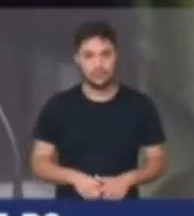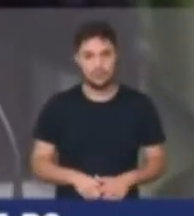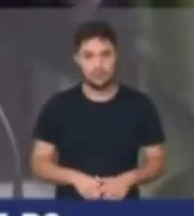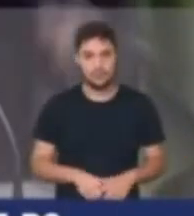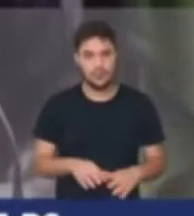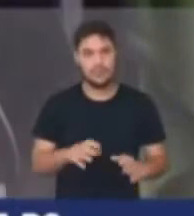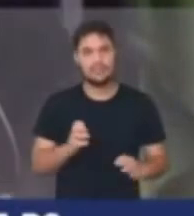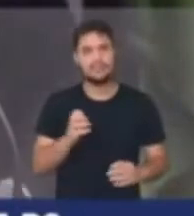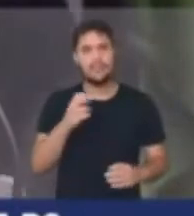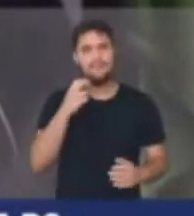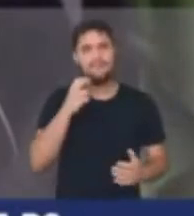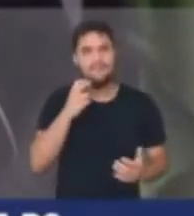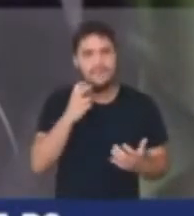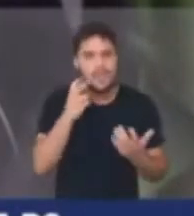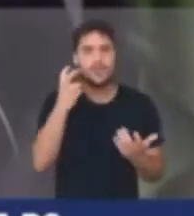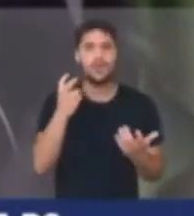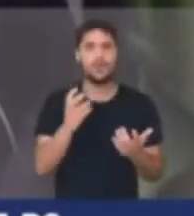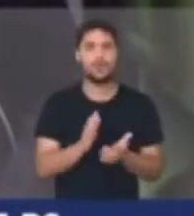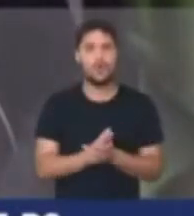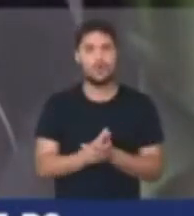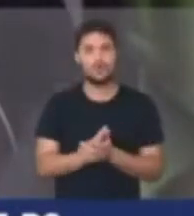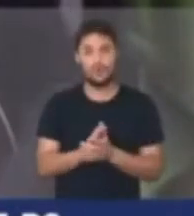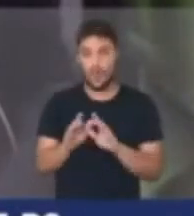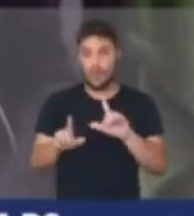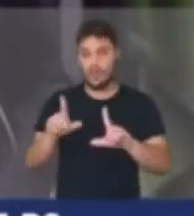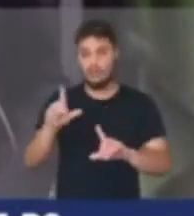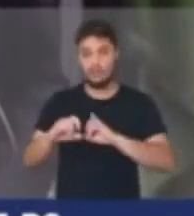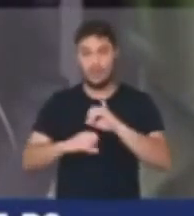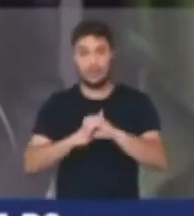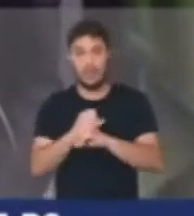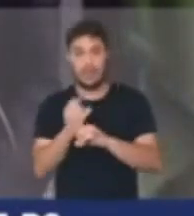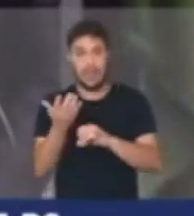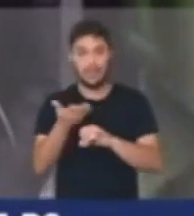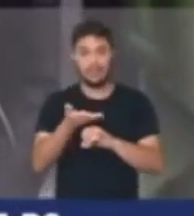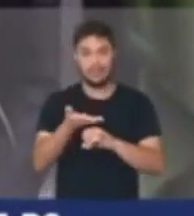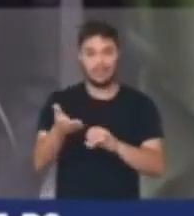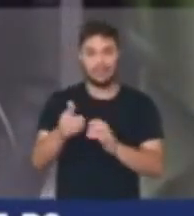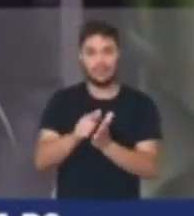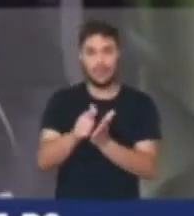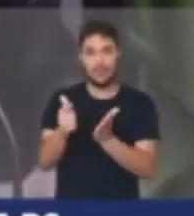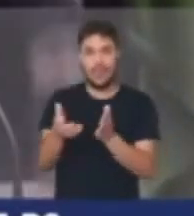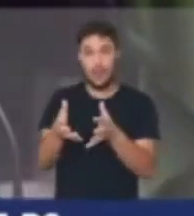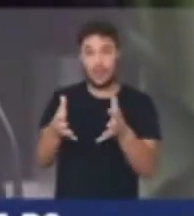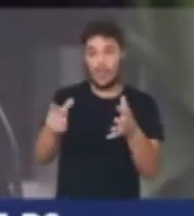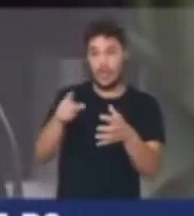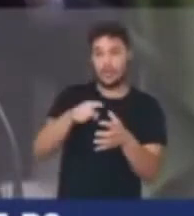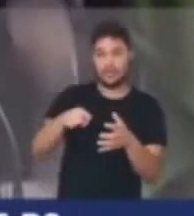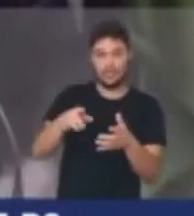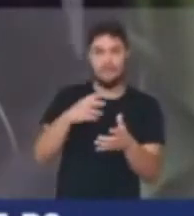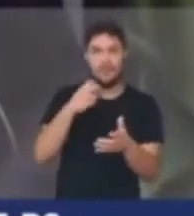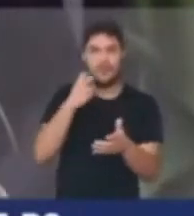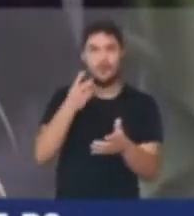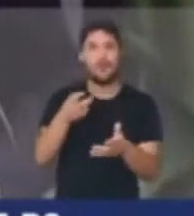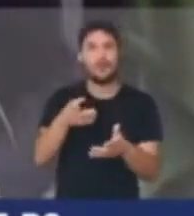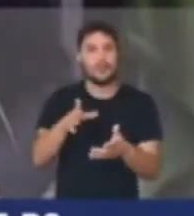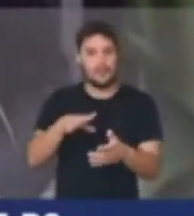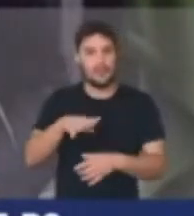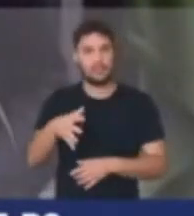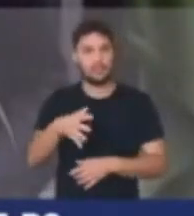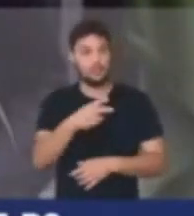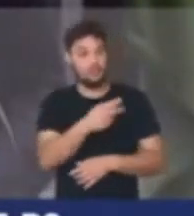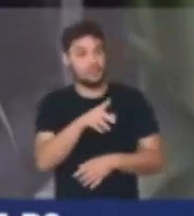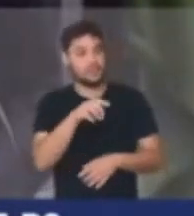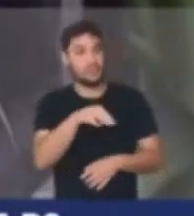patética, é vergonhosa a postura da grande mídia. Mas é covarde e vergonhosa também a postura de vocês,